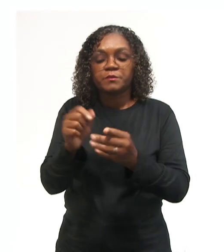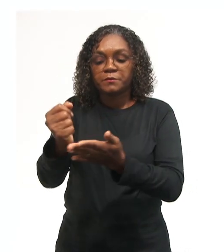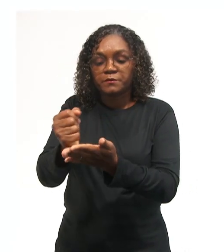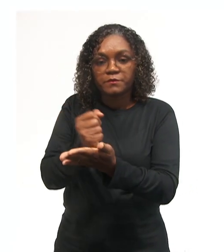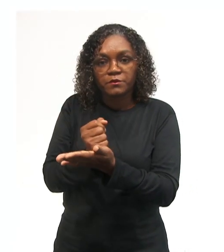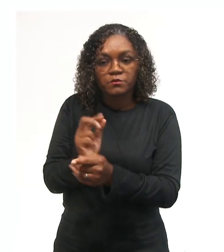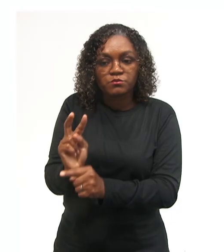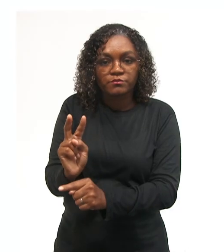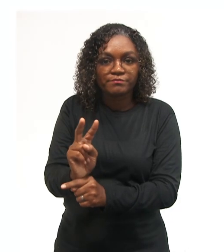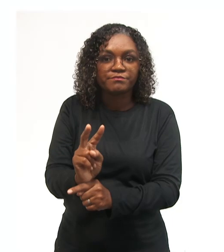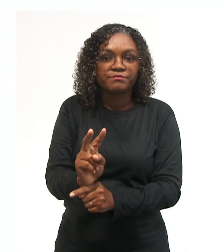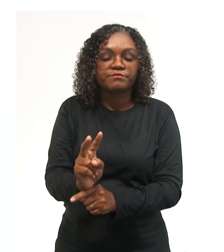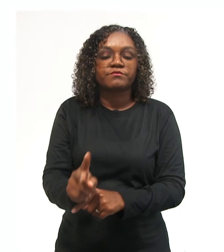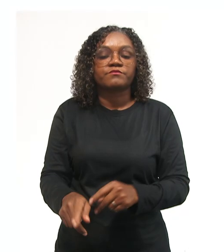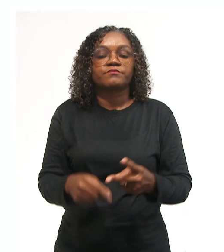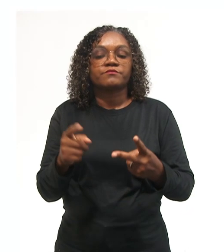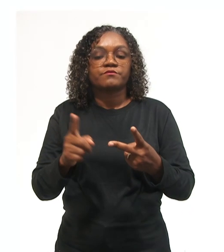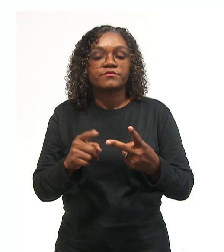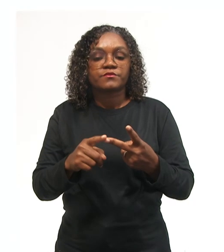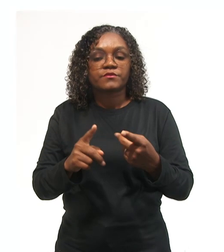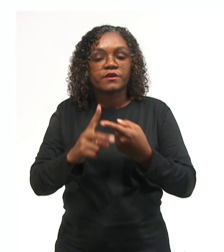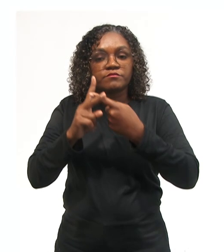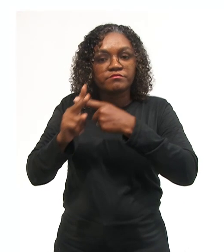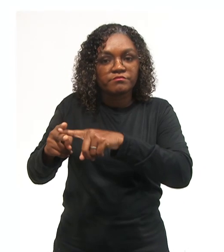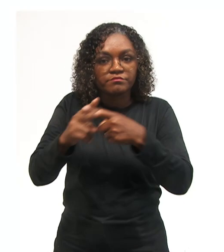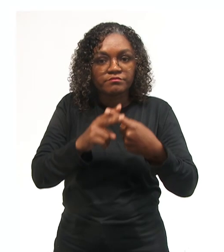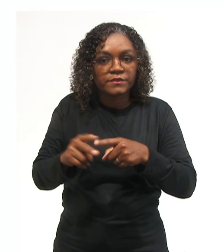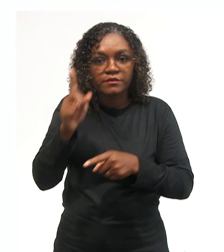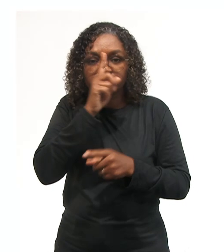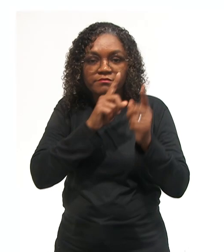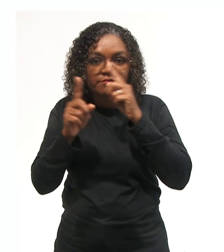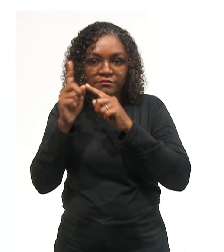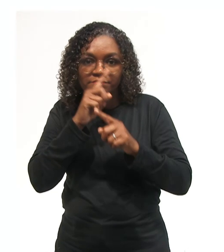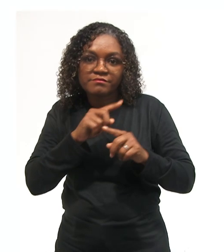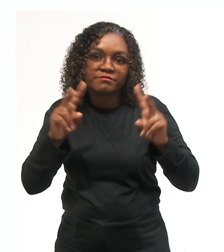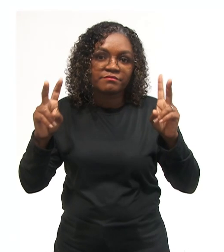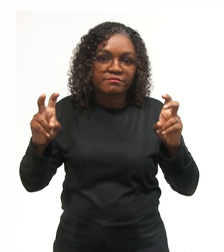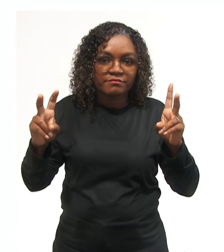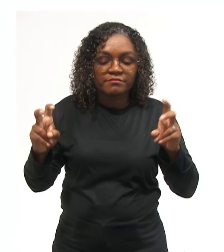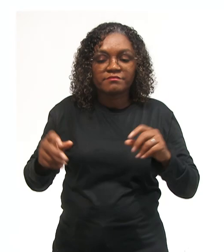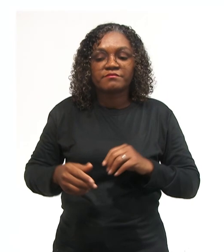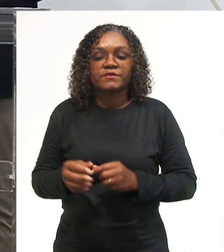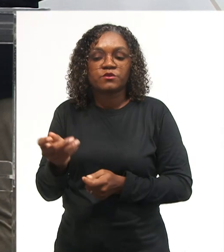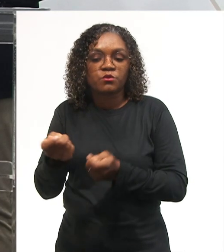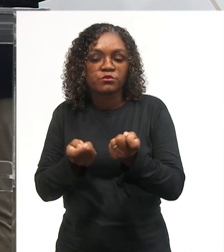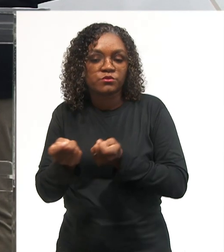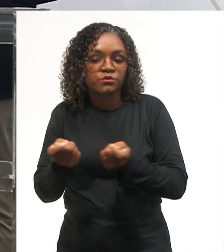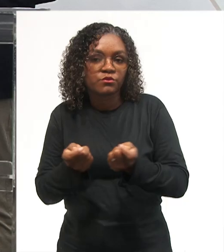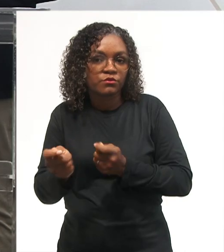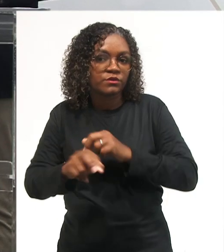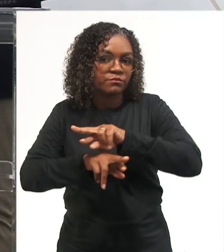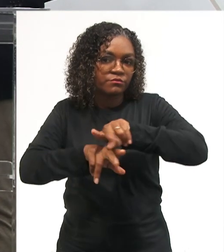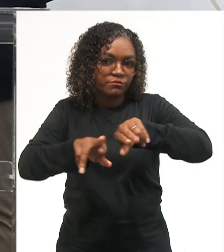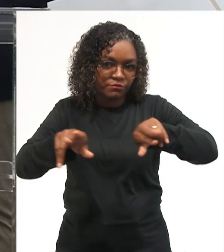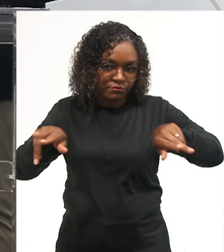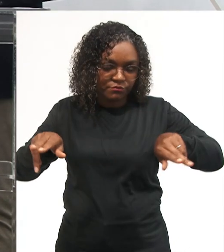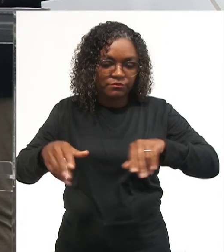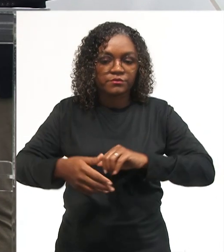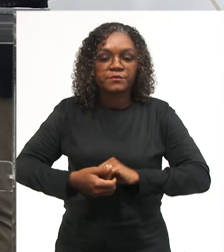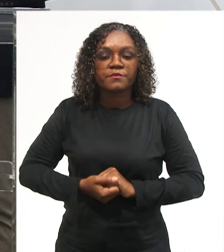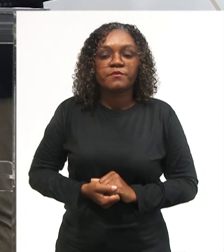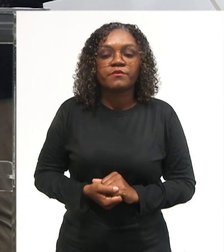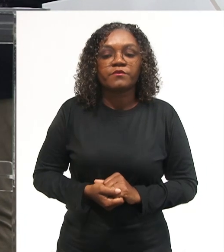direitos, corrigir as falhas de mercado, né, seja na provisão de bens ou no controle de